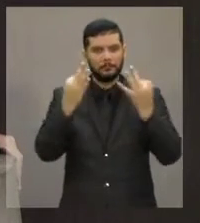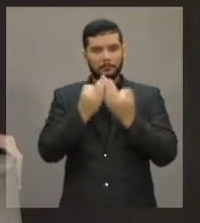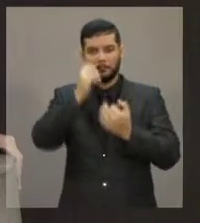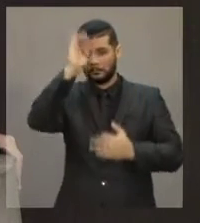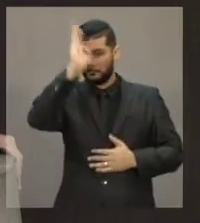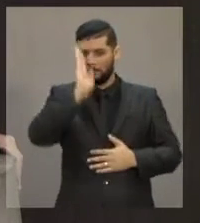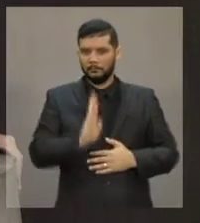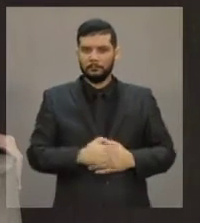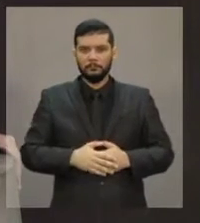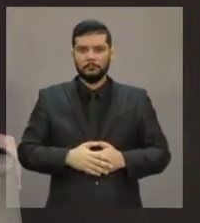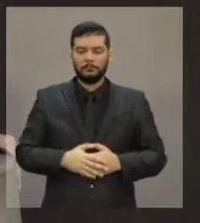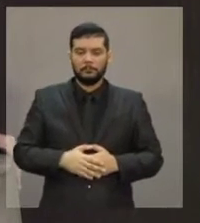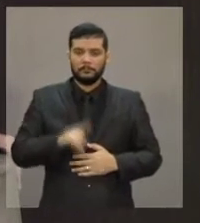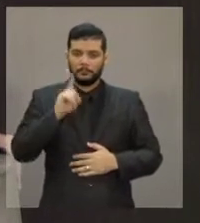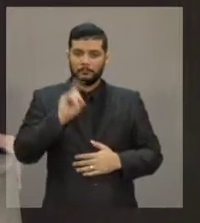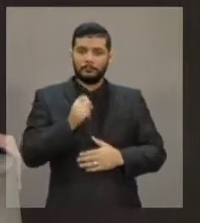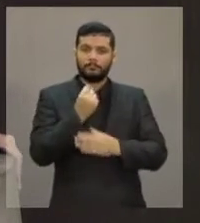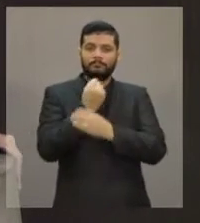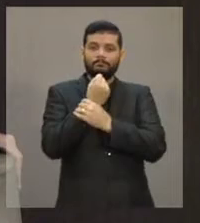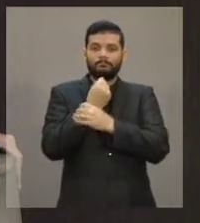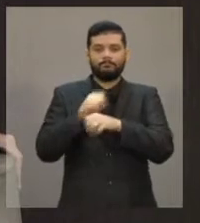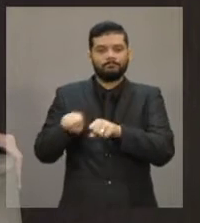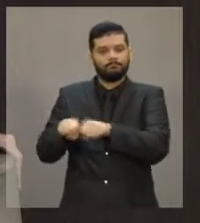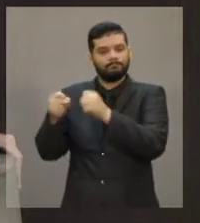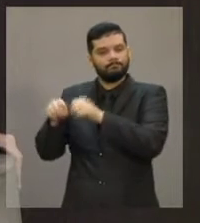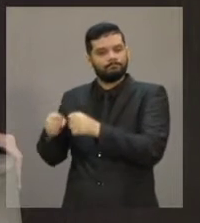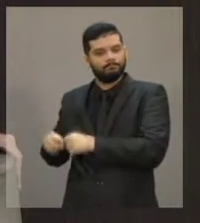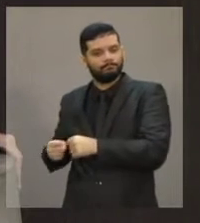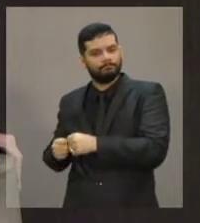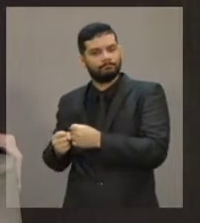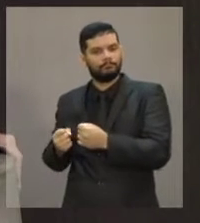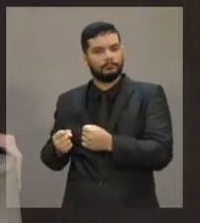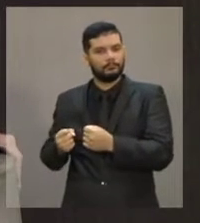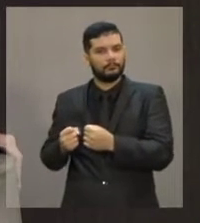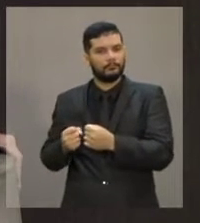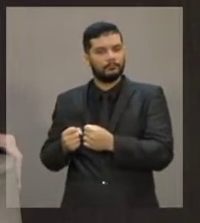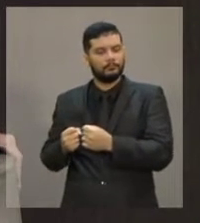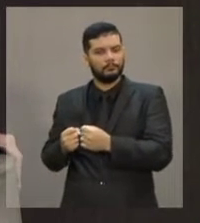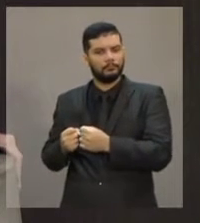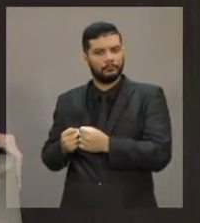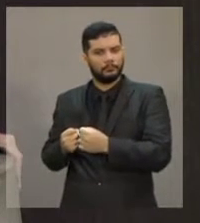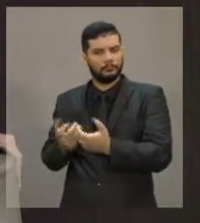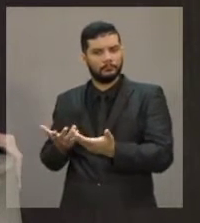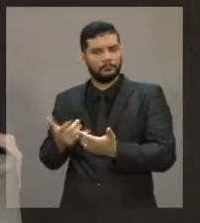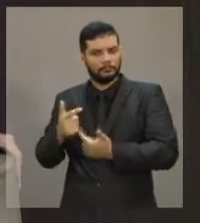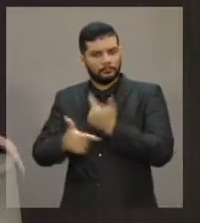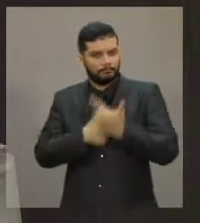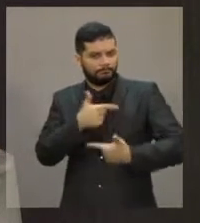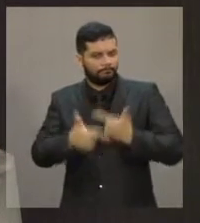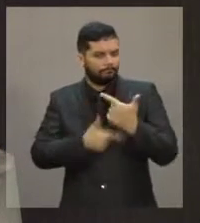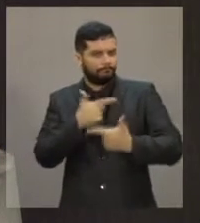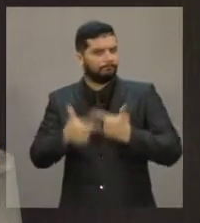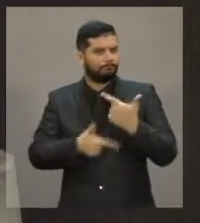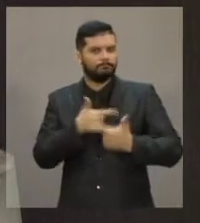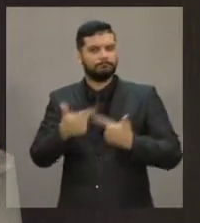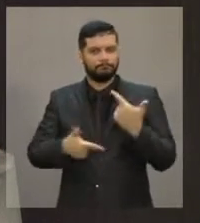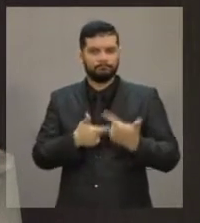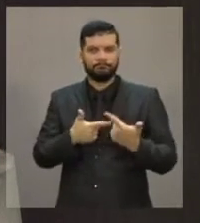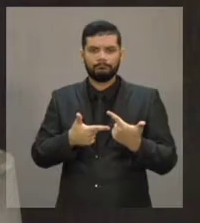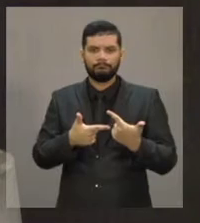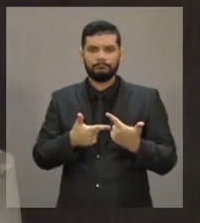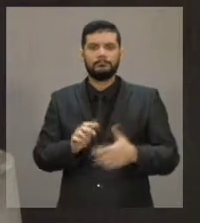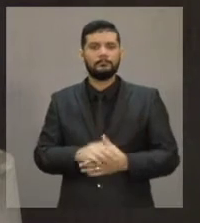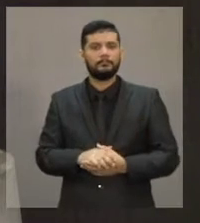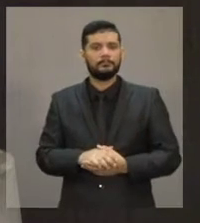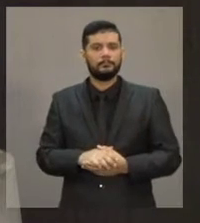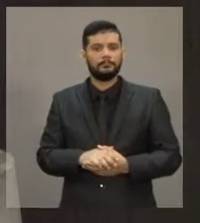É a destruição da proteção social, a destruição da proteção social do trabalhador e da trabalhadora.